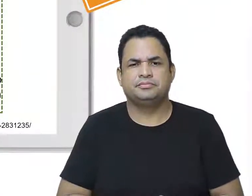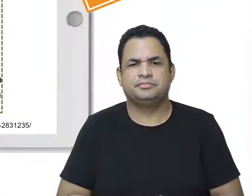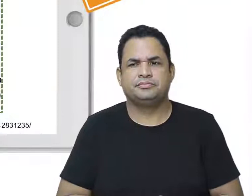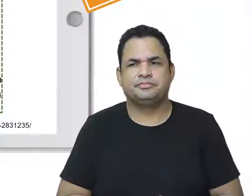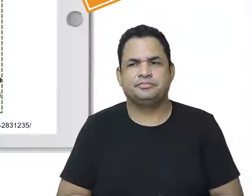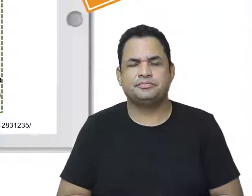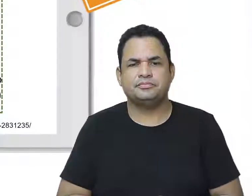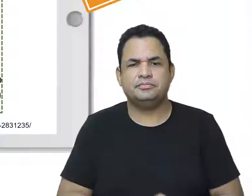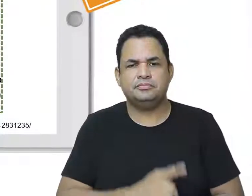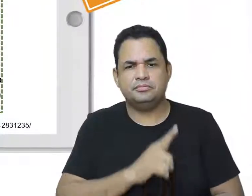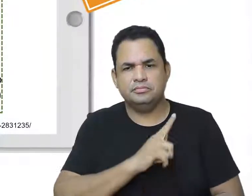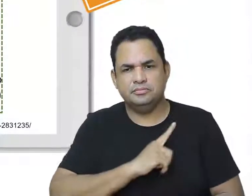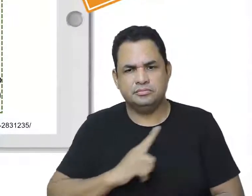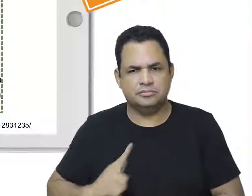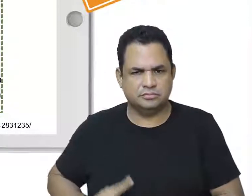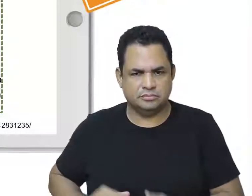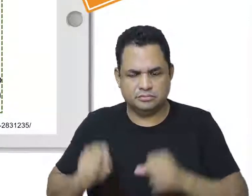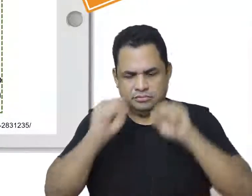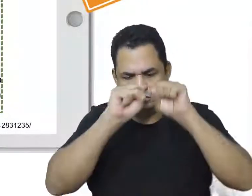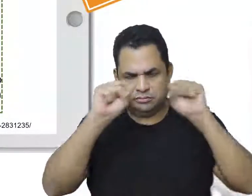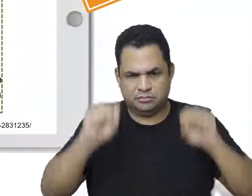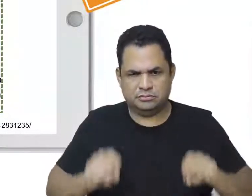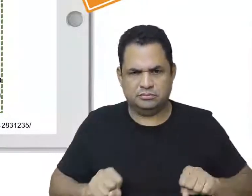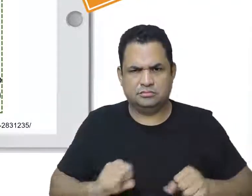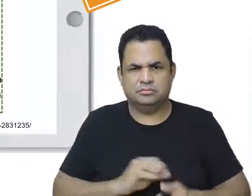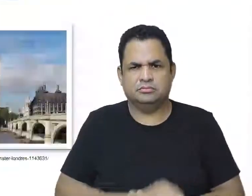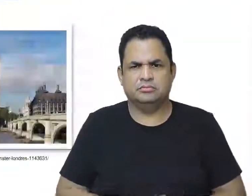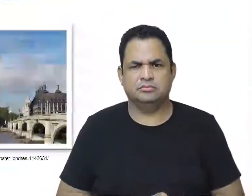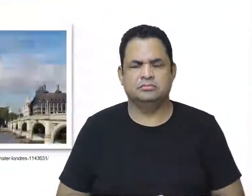fala sobre governo e sistemas de governo.